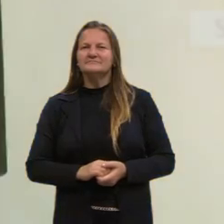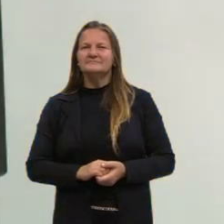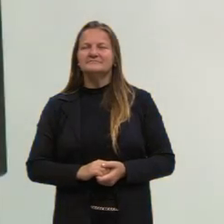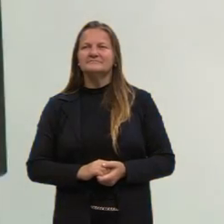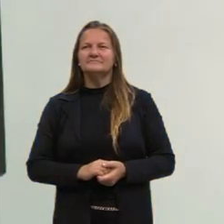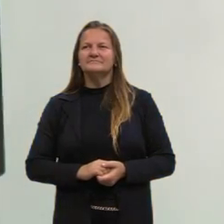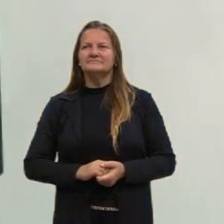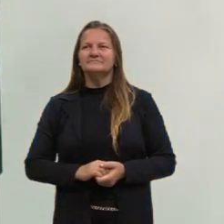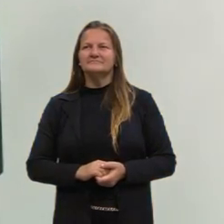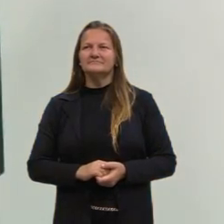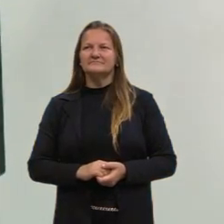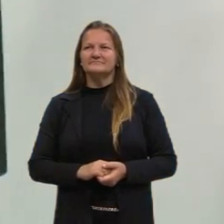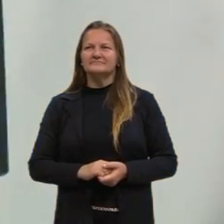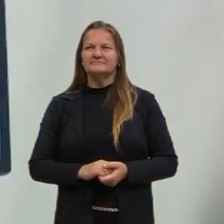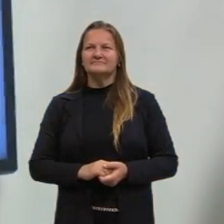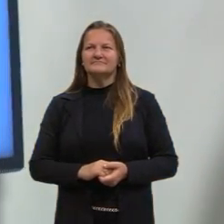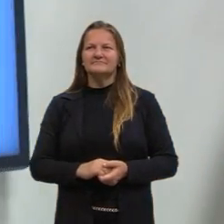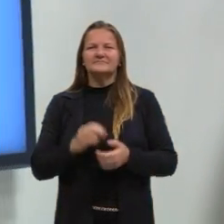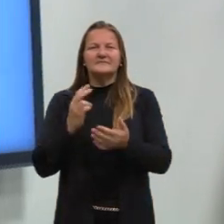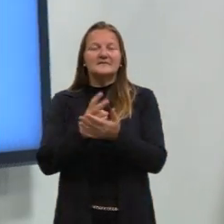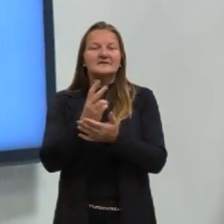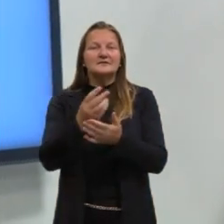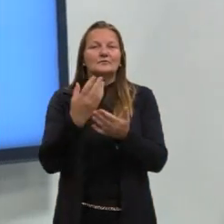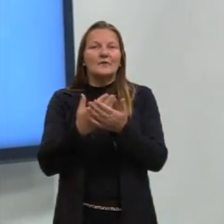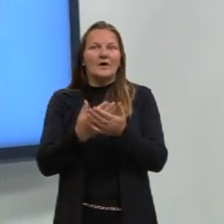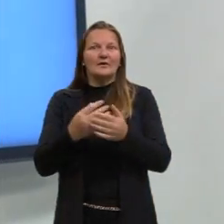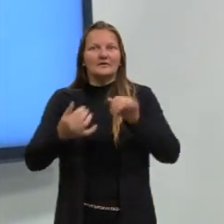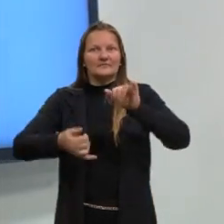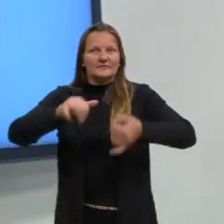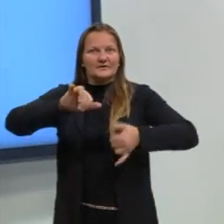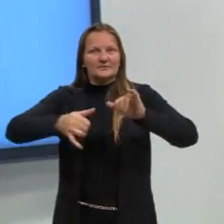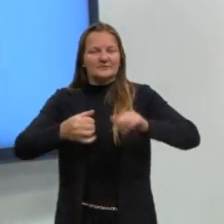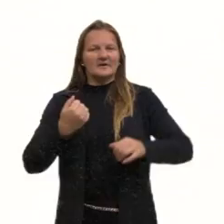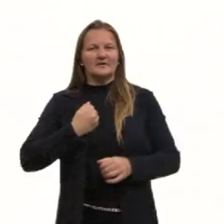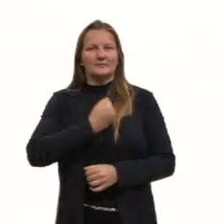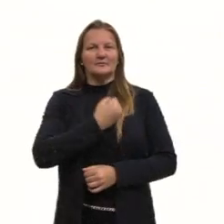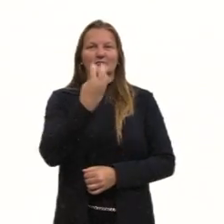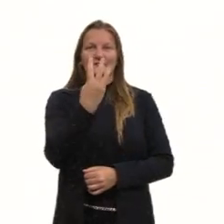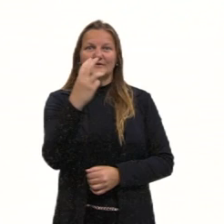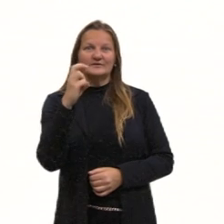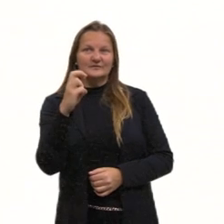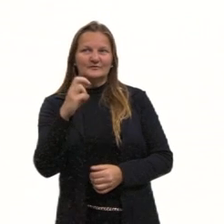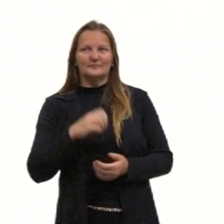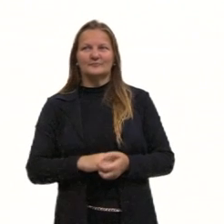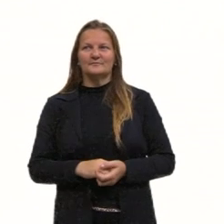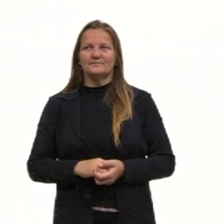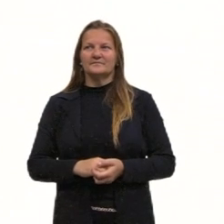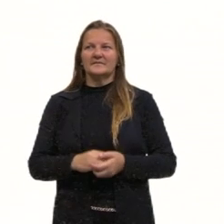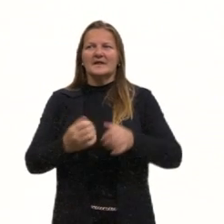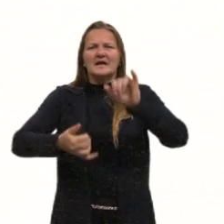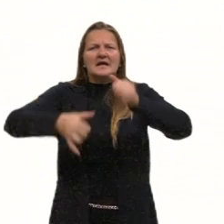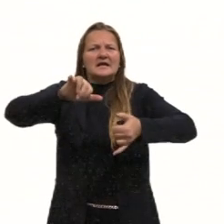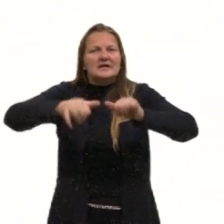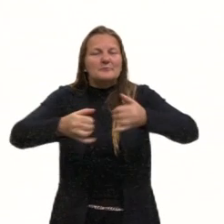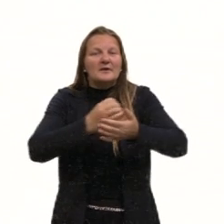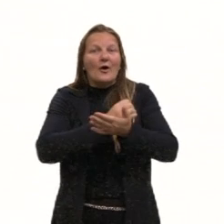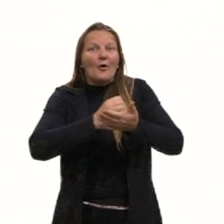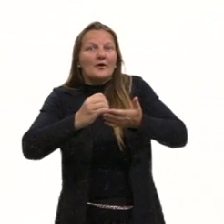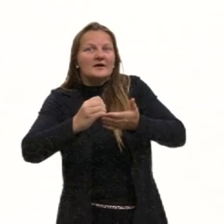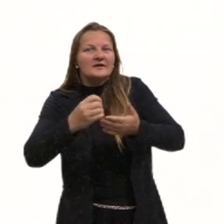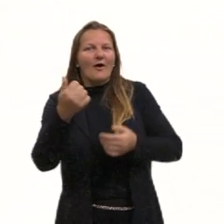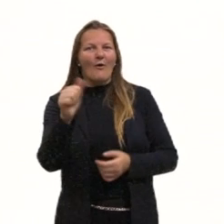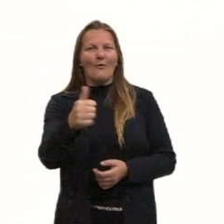bom seguindo com a aula de química aula 35 química orgânica 11 hoje nós vamos